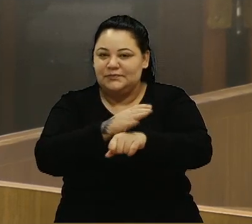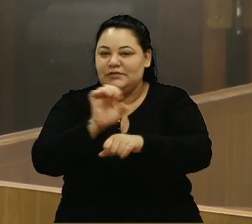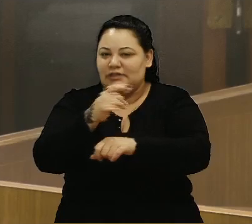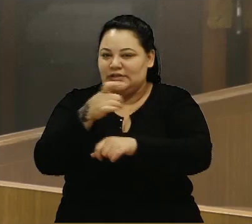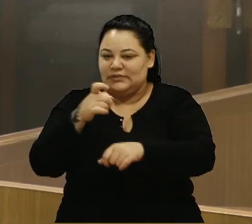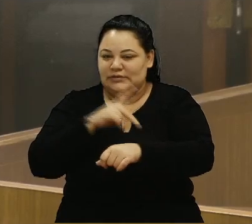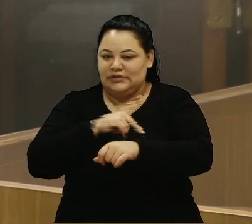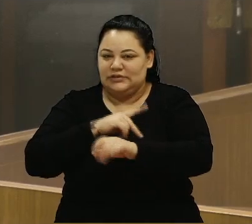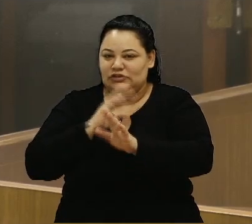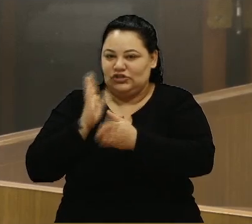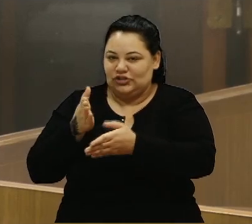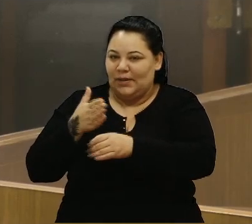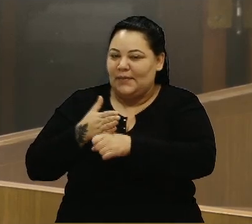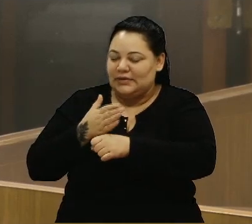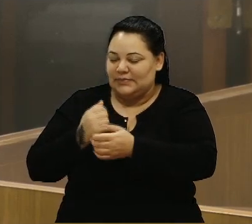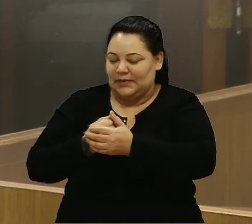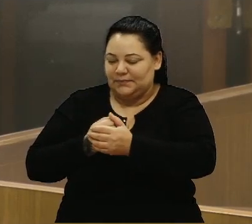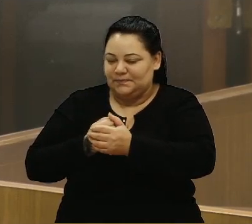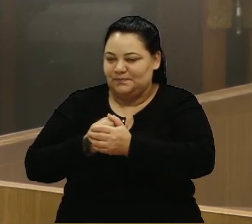ex-presidentes que passaram.